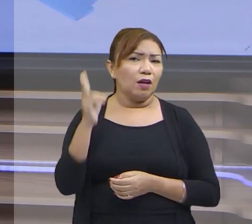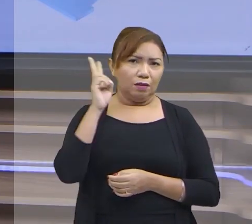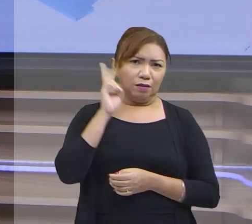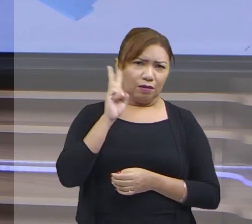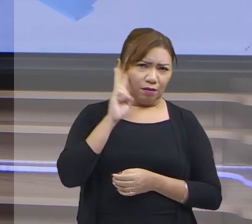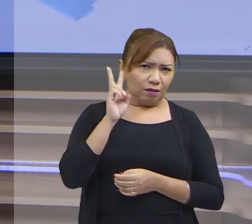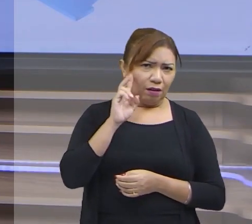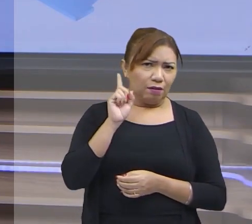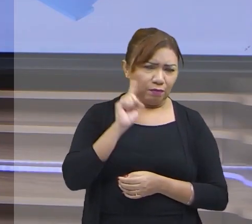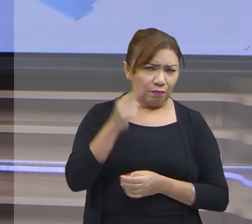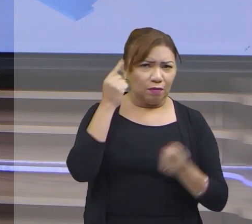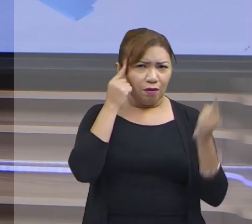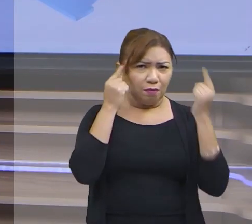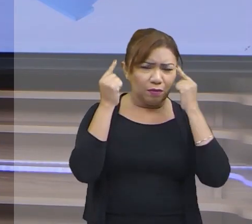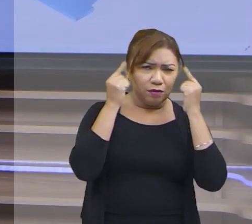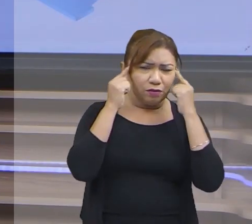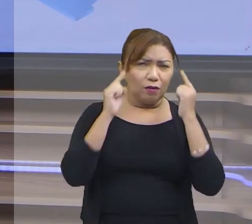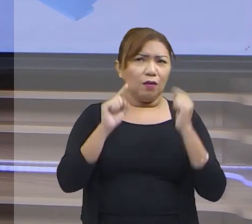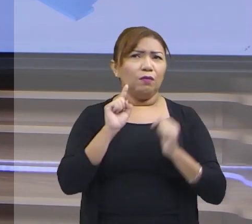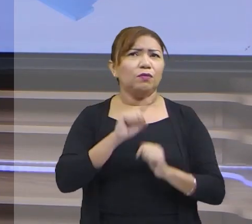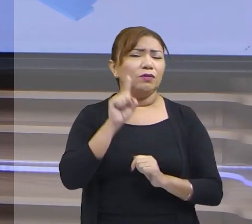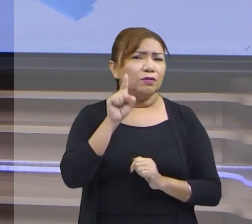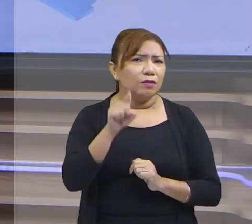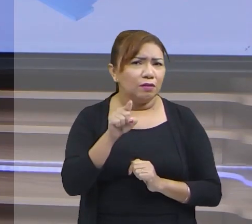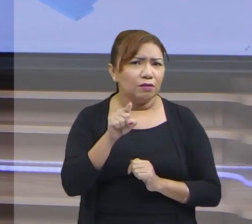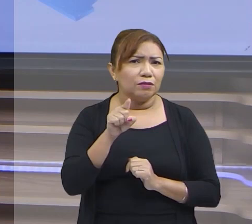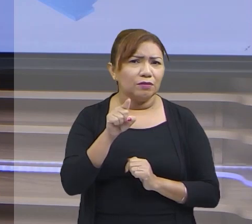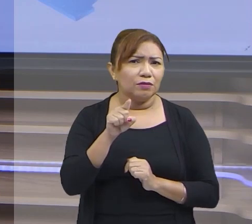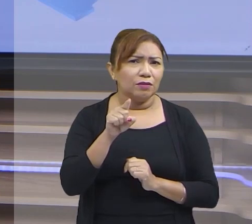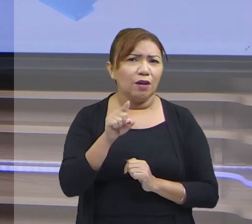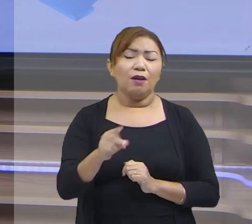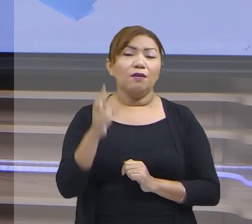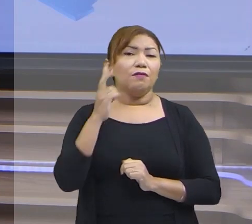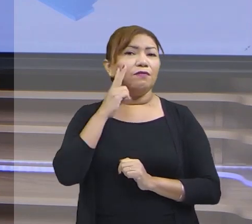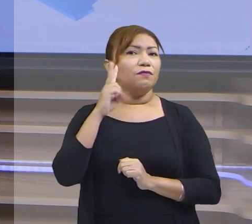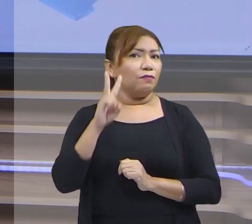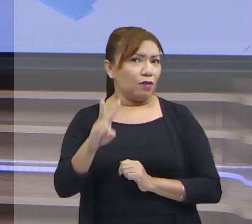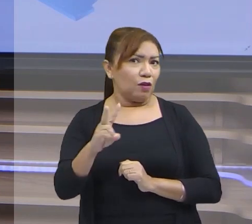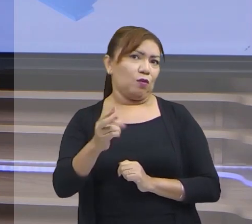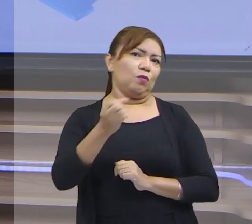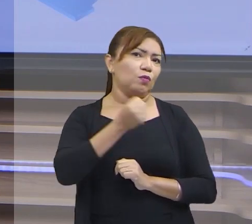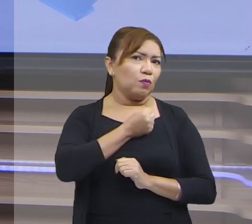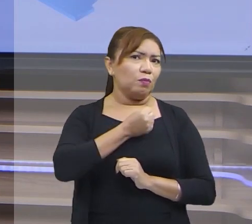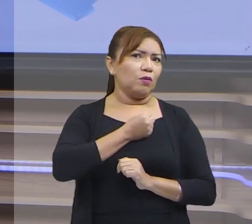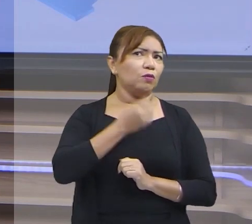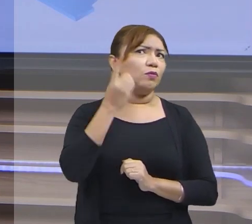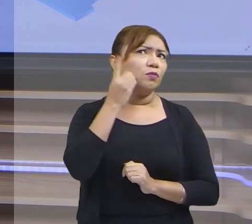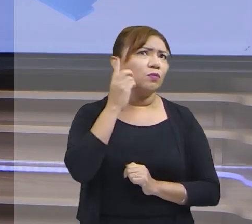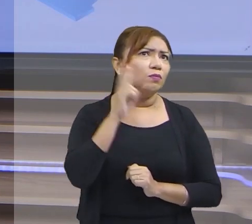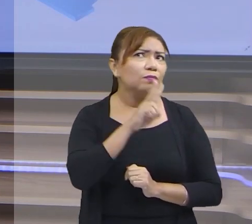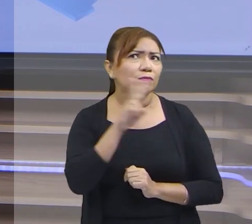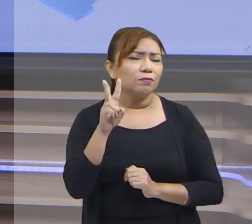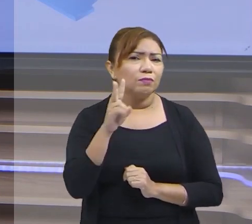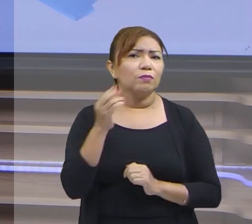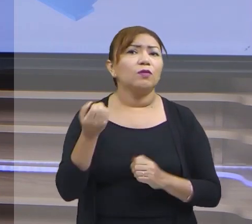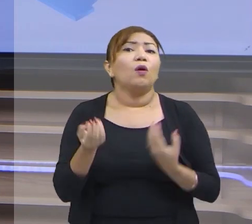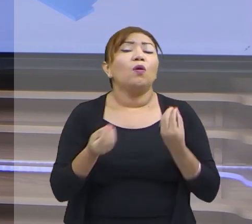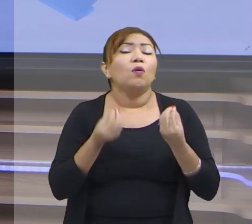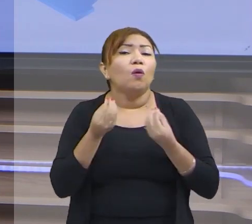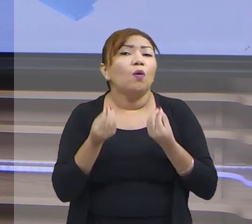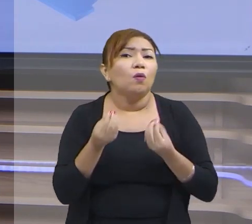Aí, onde é que vocês veem um número no seu dia a dia? Tentem